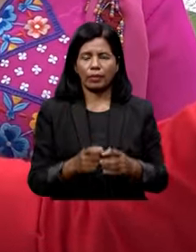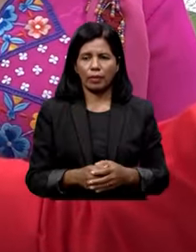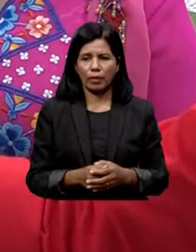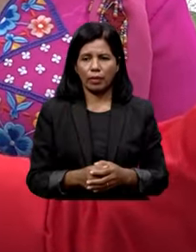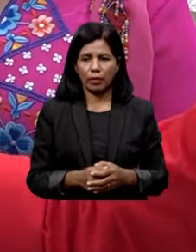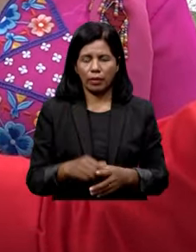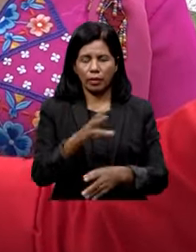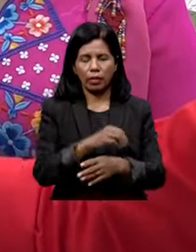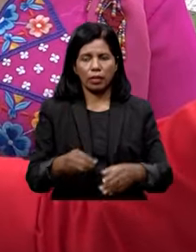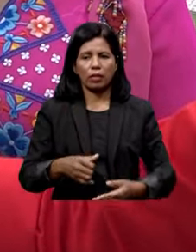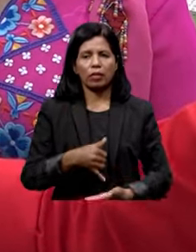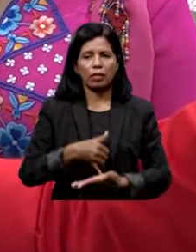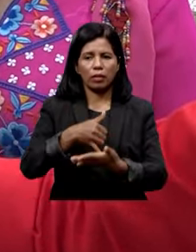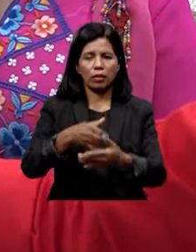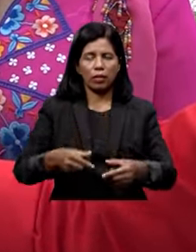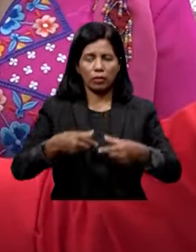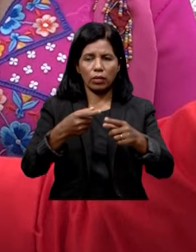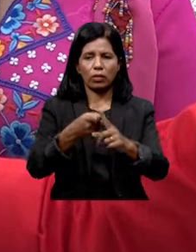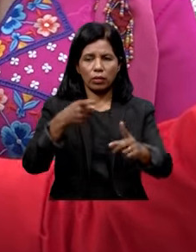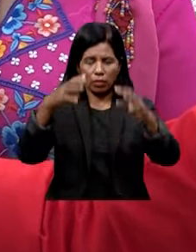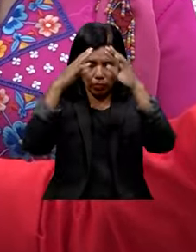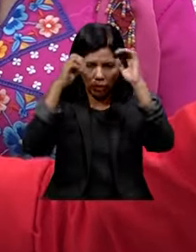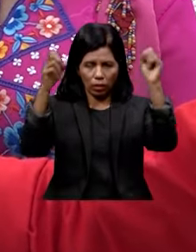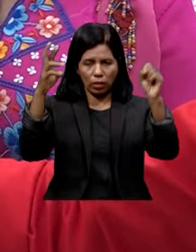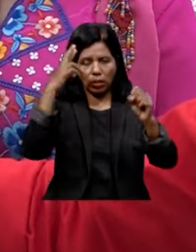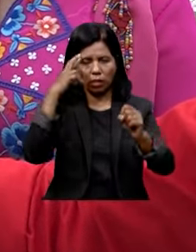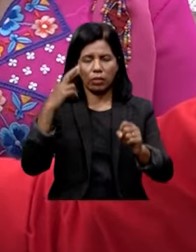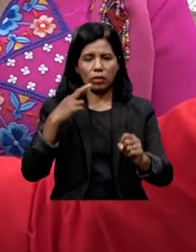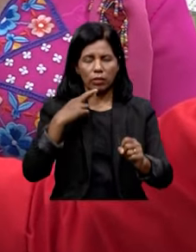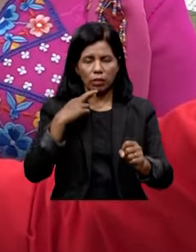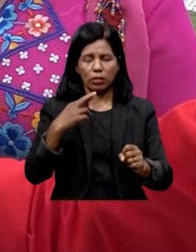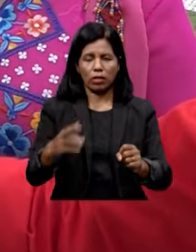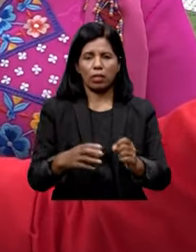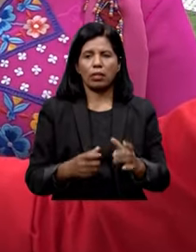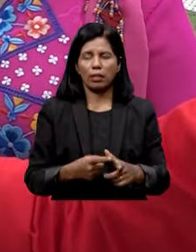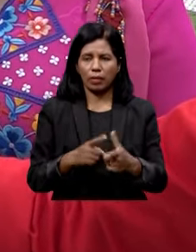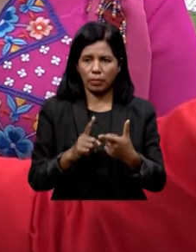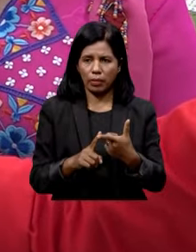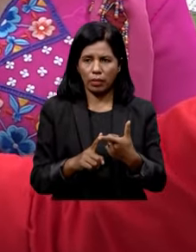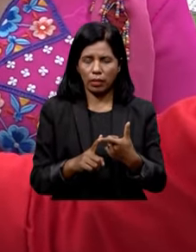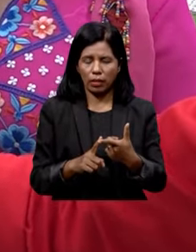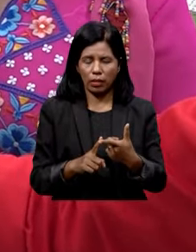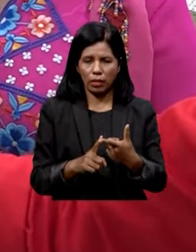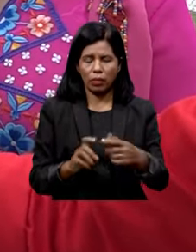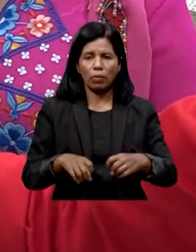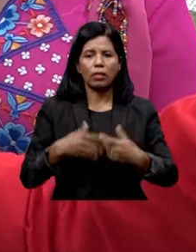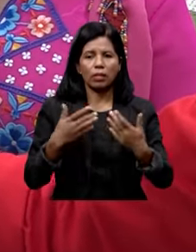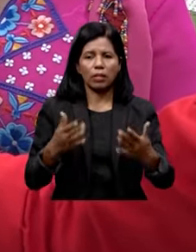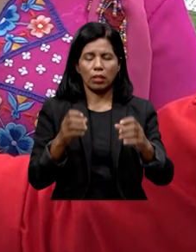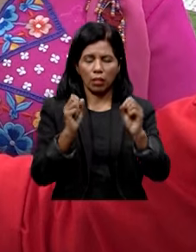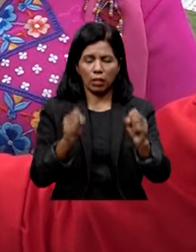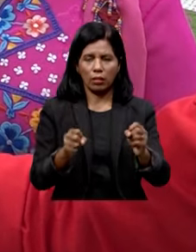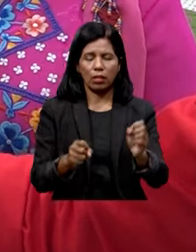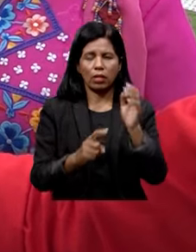penghargaan yang saya terima dari Presiden Republik Demokratik Timor-Leste. Di mana hal ini